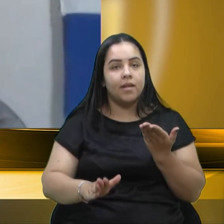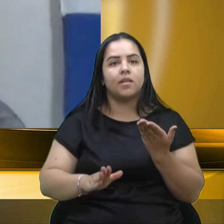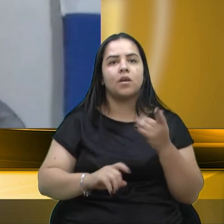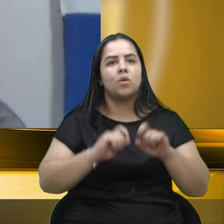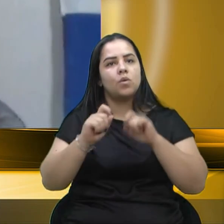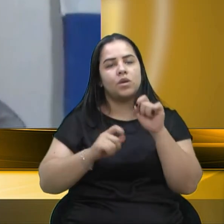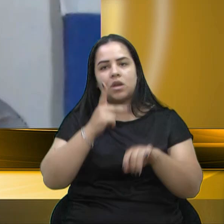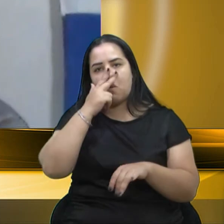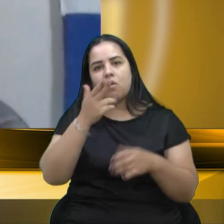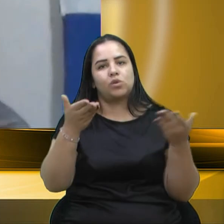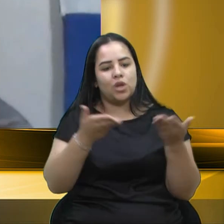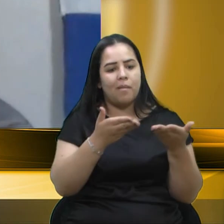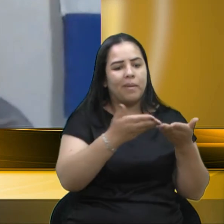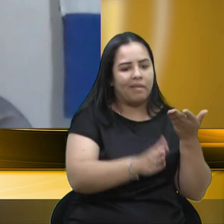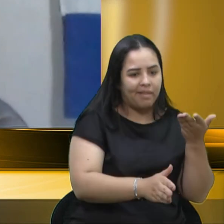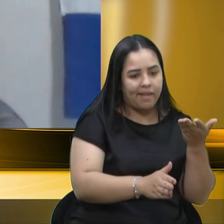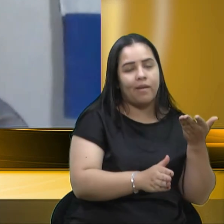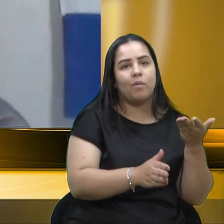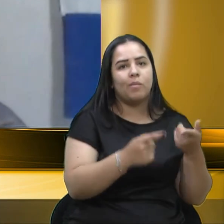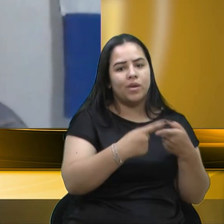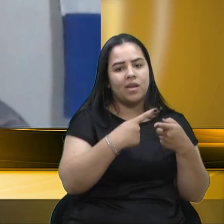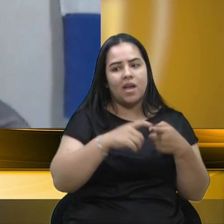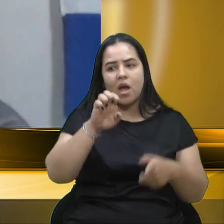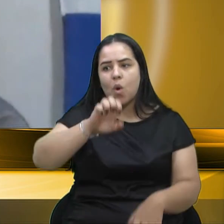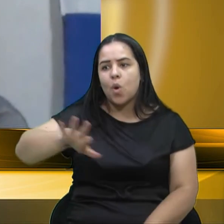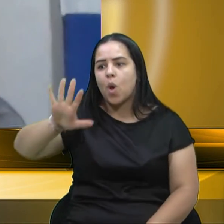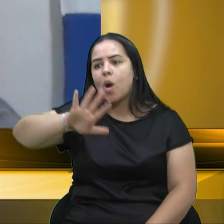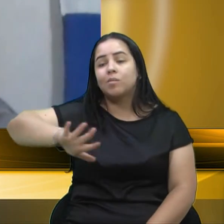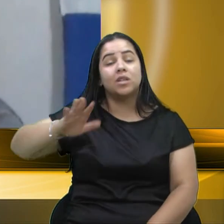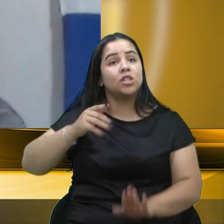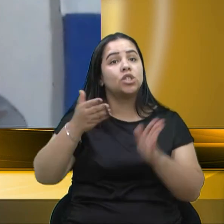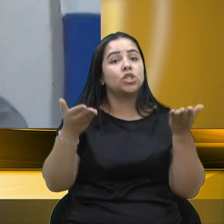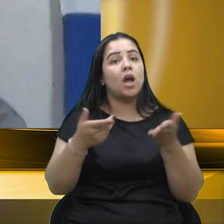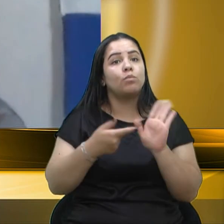perdeu economicamente, até porque a Europa já sinalizou